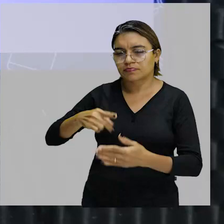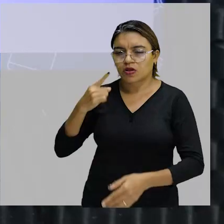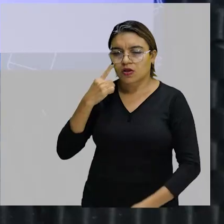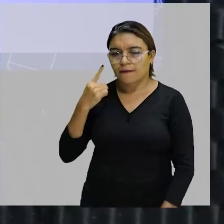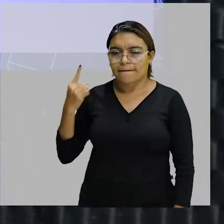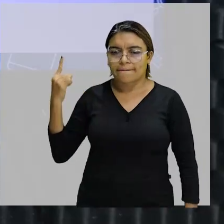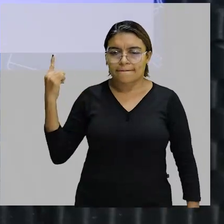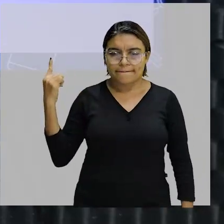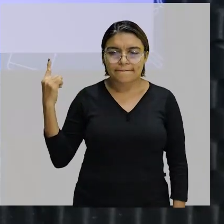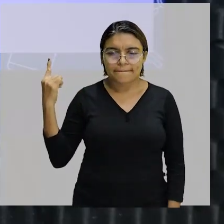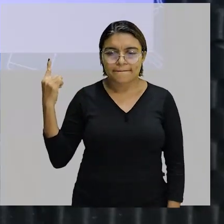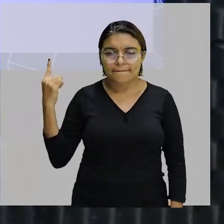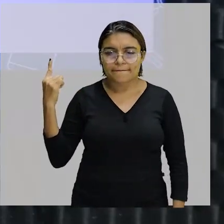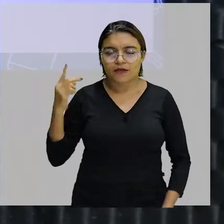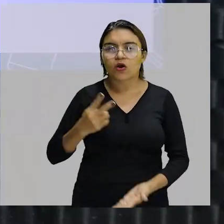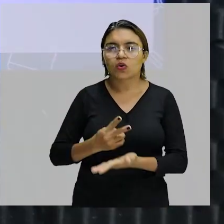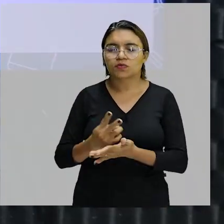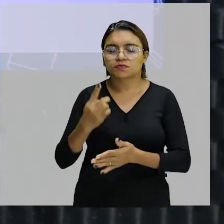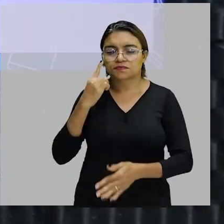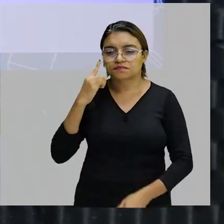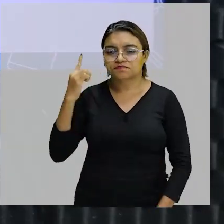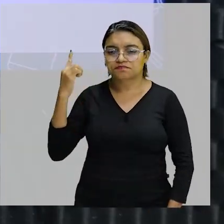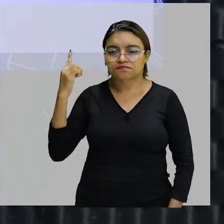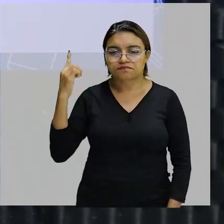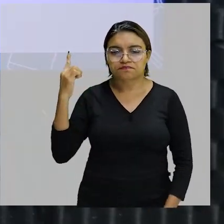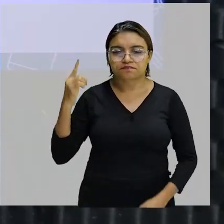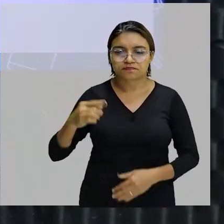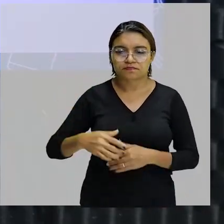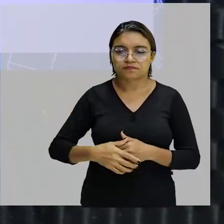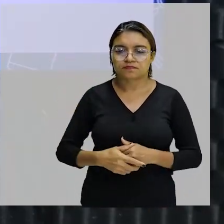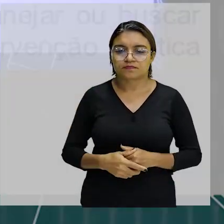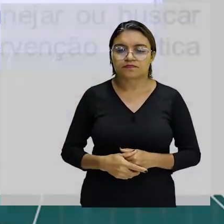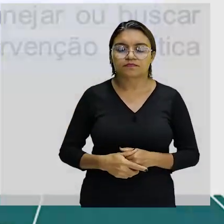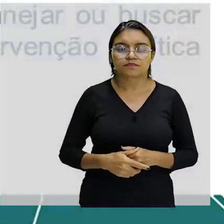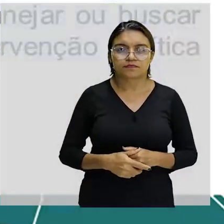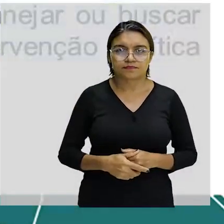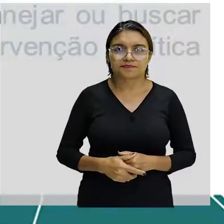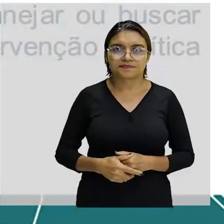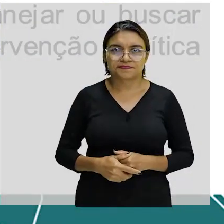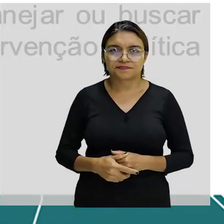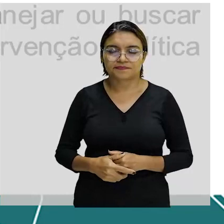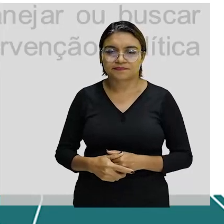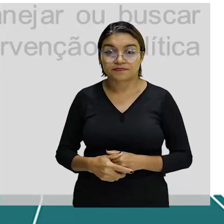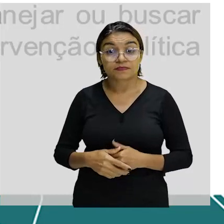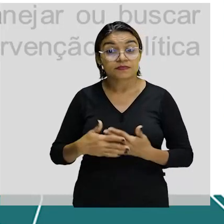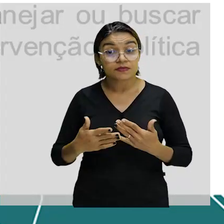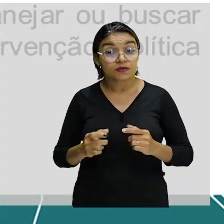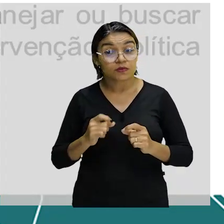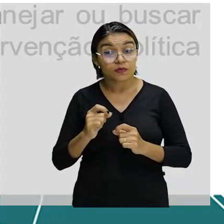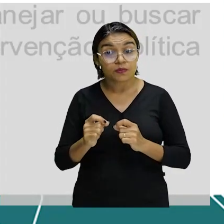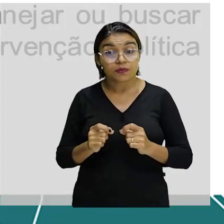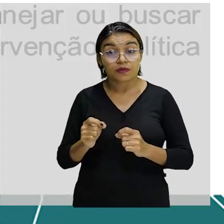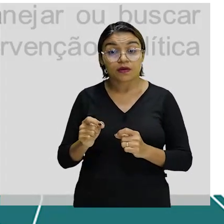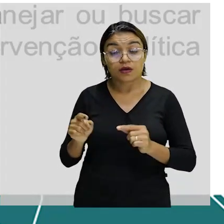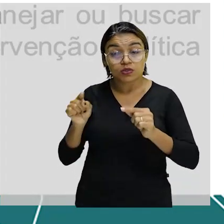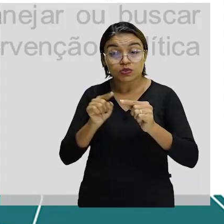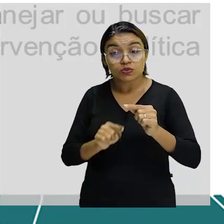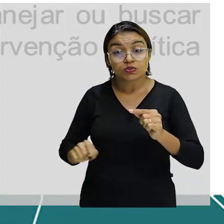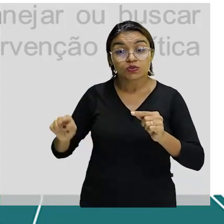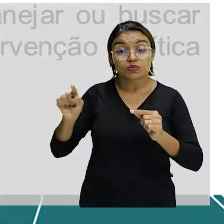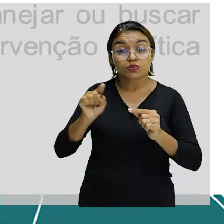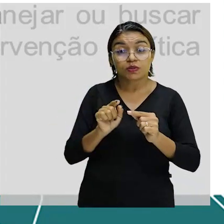intervenção política sobre as iniciativas públicas de esporte e de lazer. Então, circulei aqui algumas